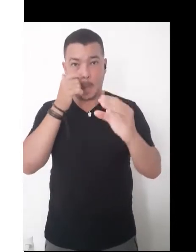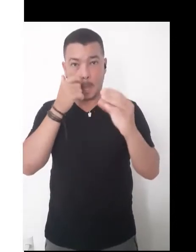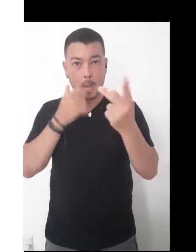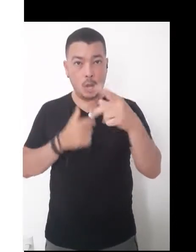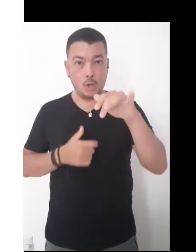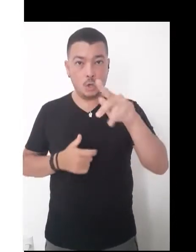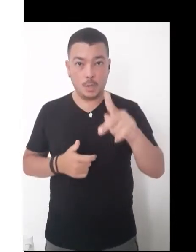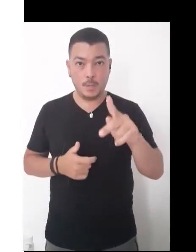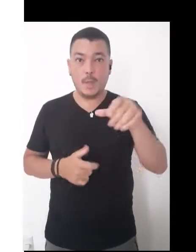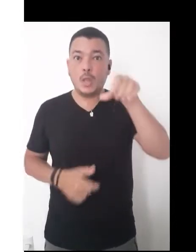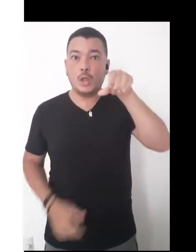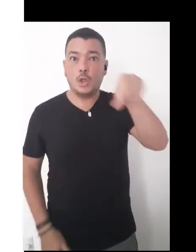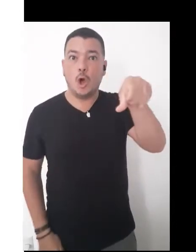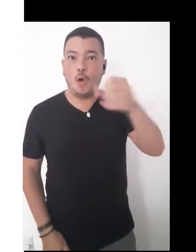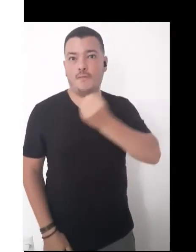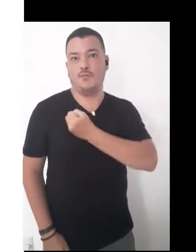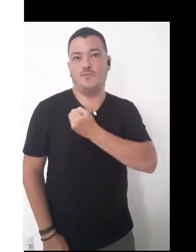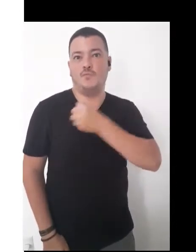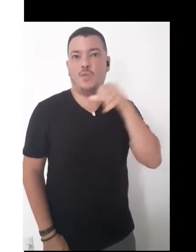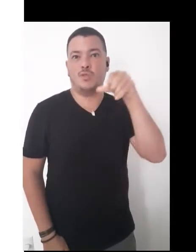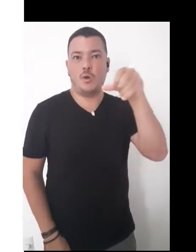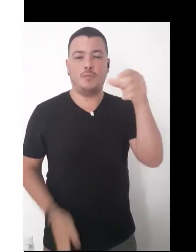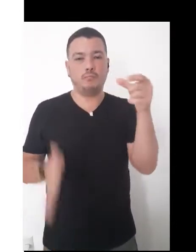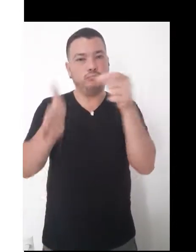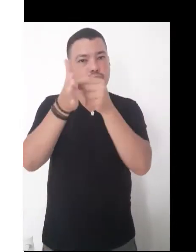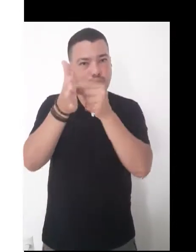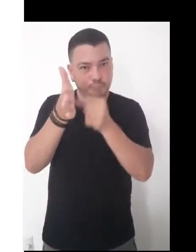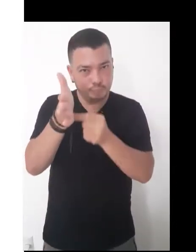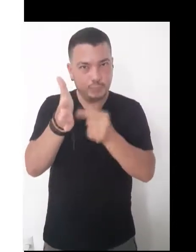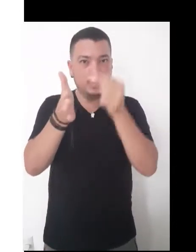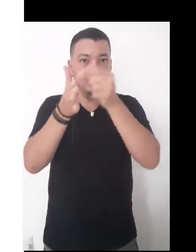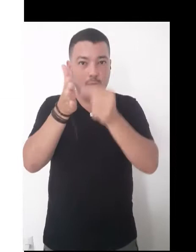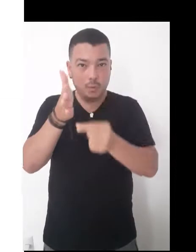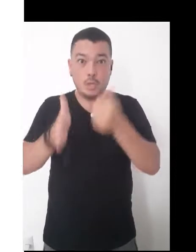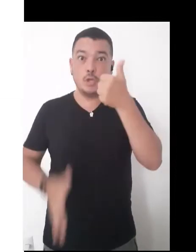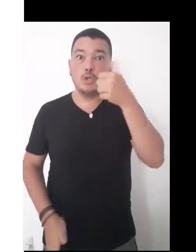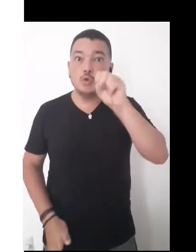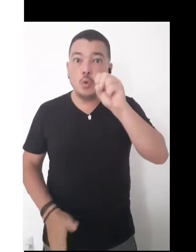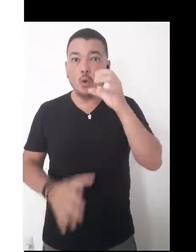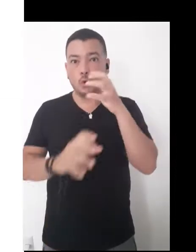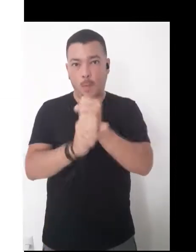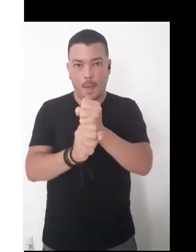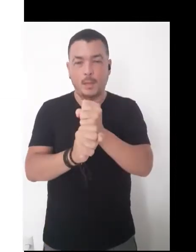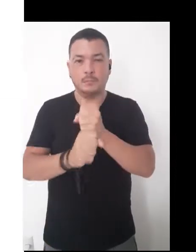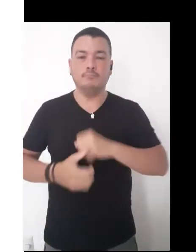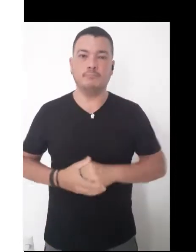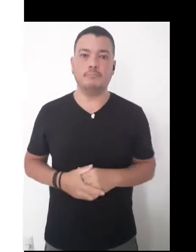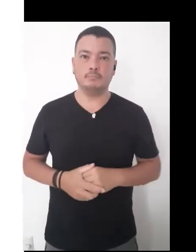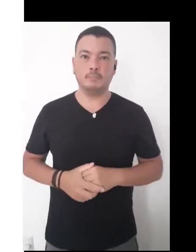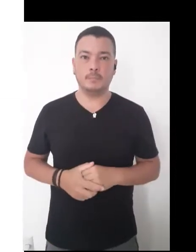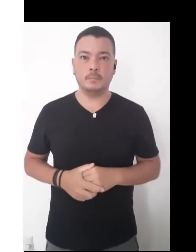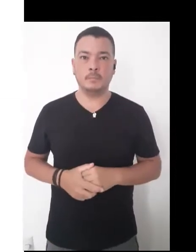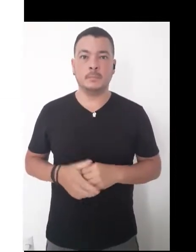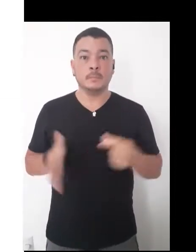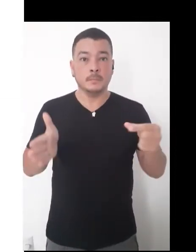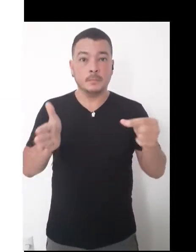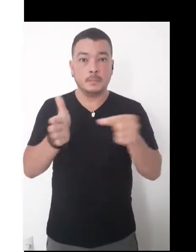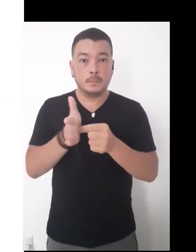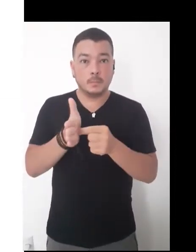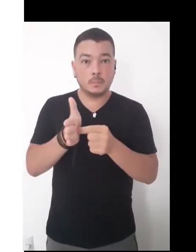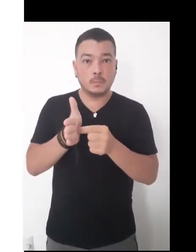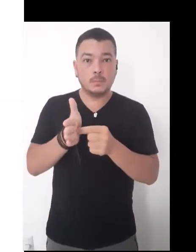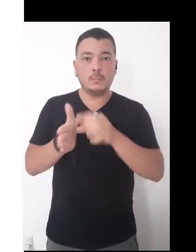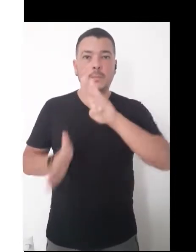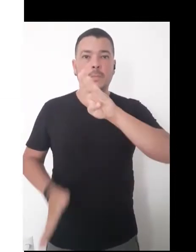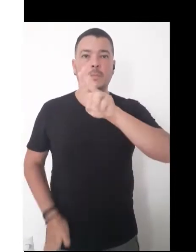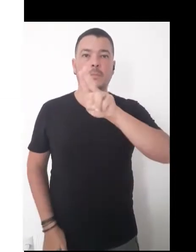memória RAM. Aqui eu tenho mais 9 chips de memória RAM, totalizando 18 chips de memória RAM. E aqui no meio eu tenho o chip de buffer,